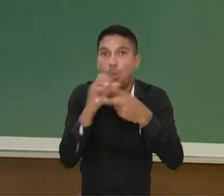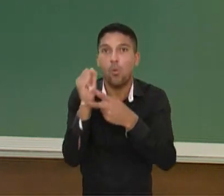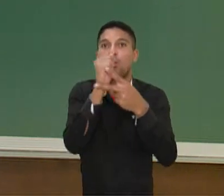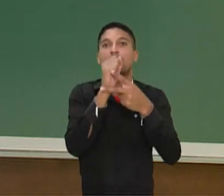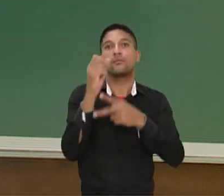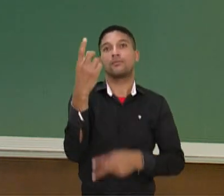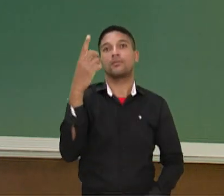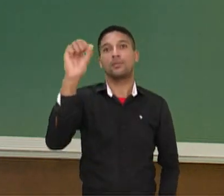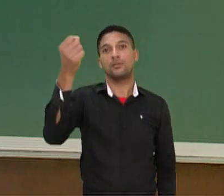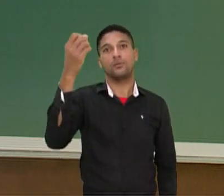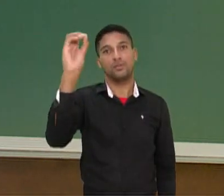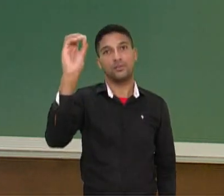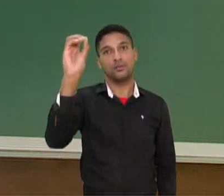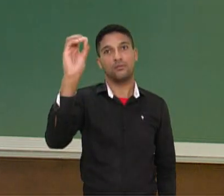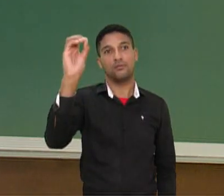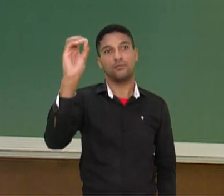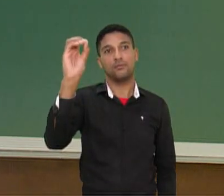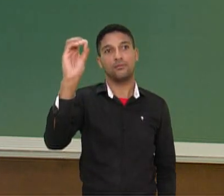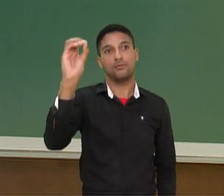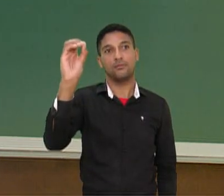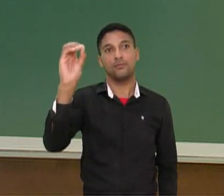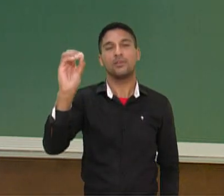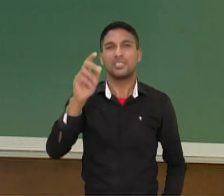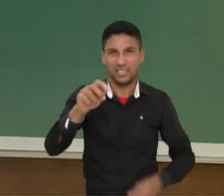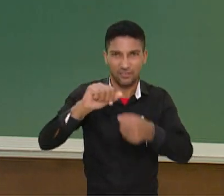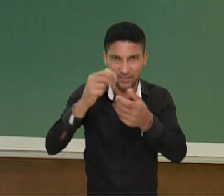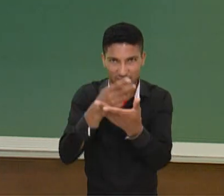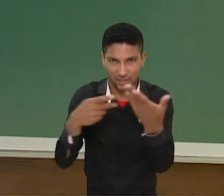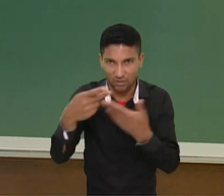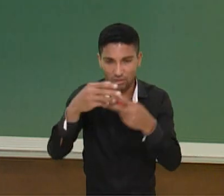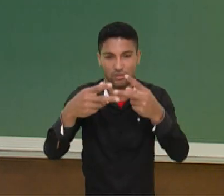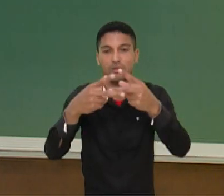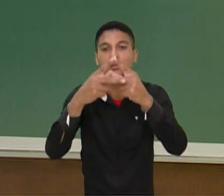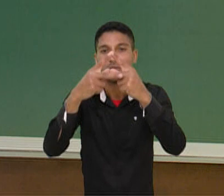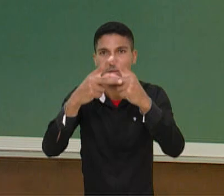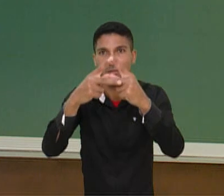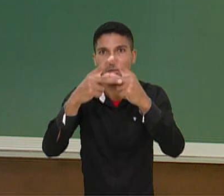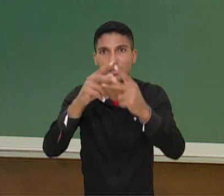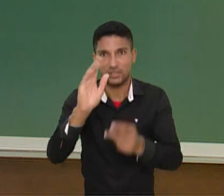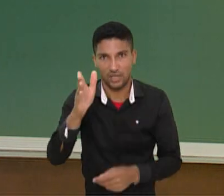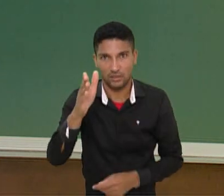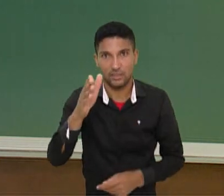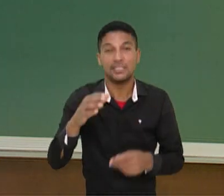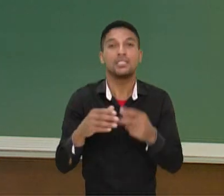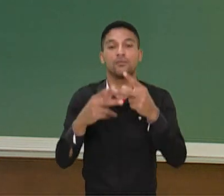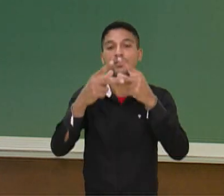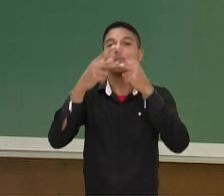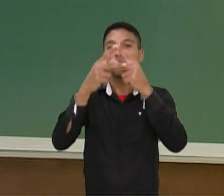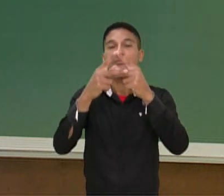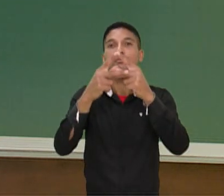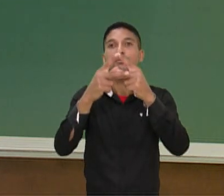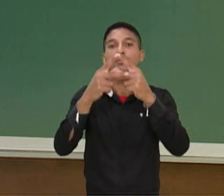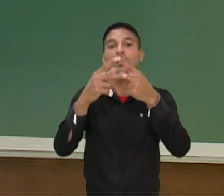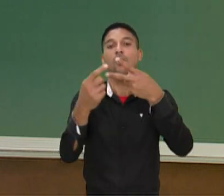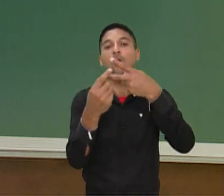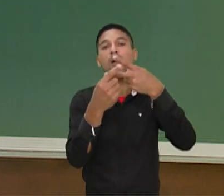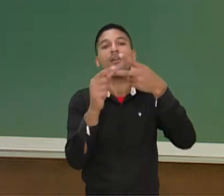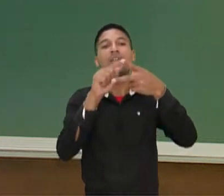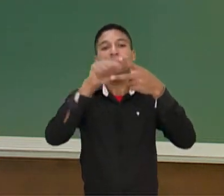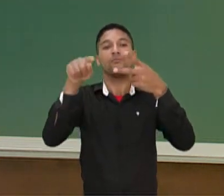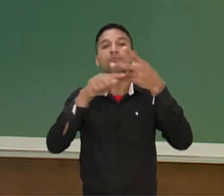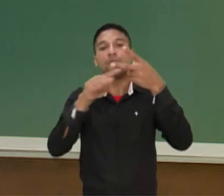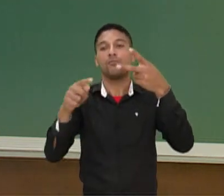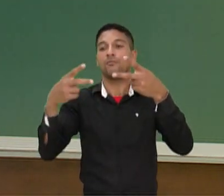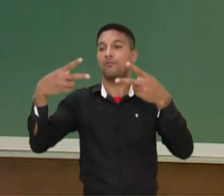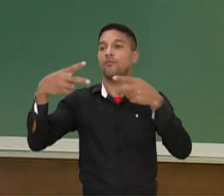colorido, e você rasga ele, corta aqui, ó. E daí você junta os 3 pedacinhos de ângulo do papel. Você junta,